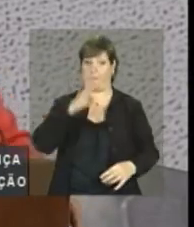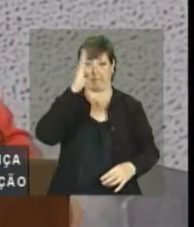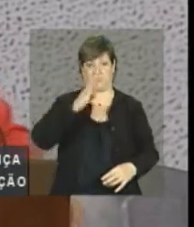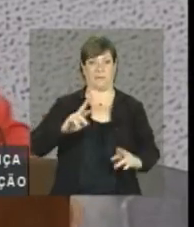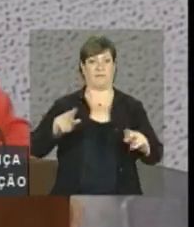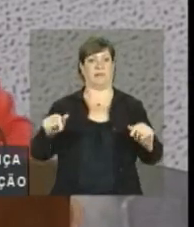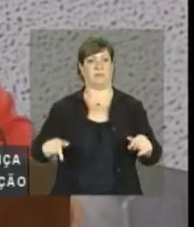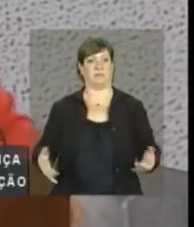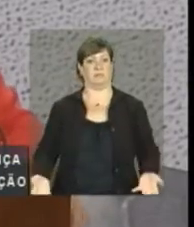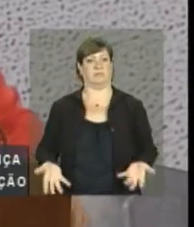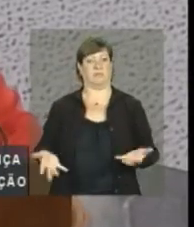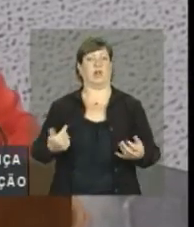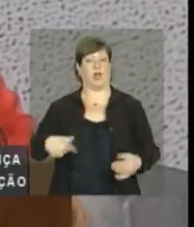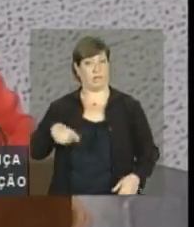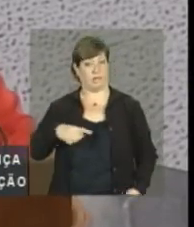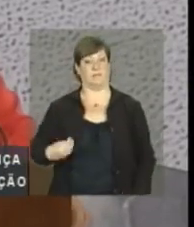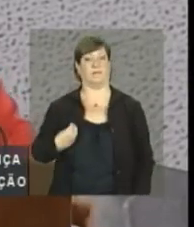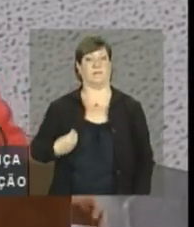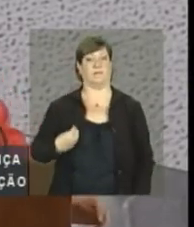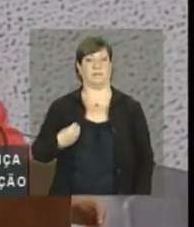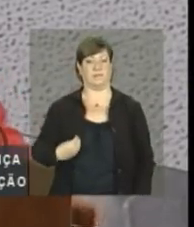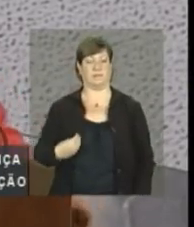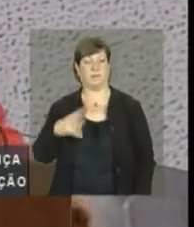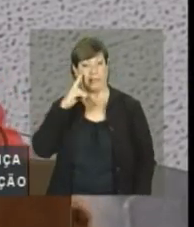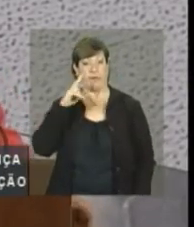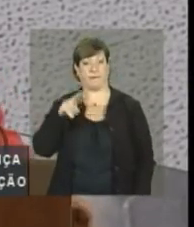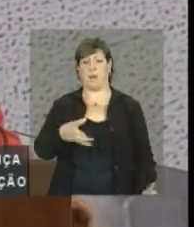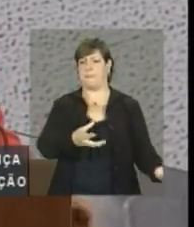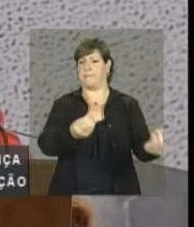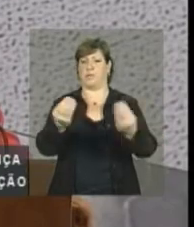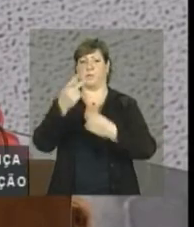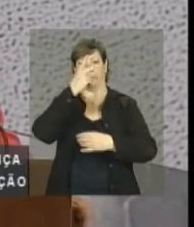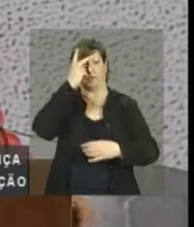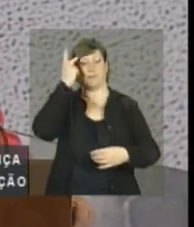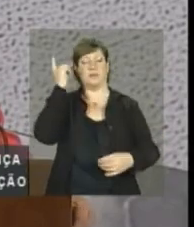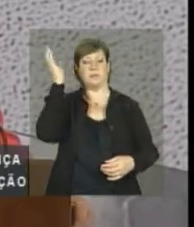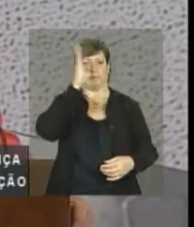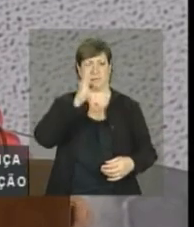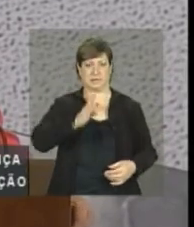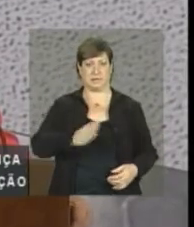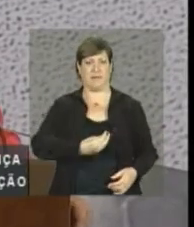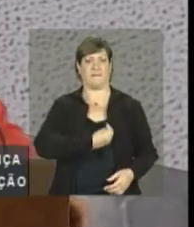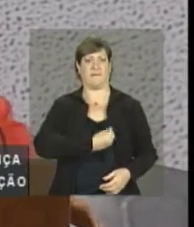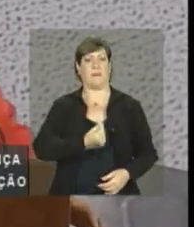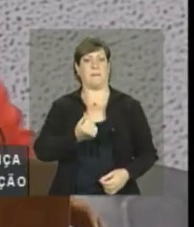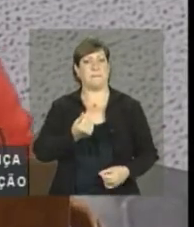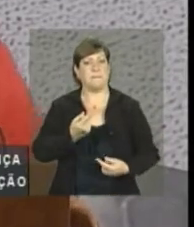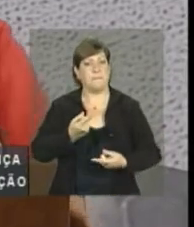vimos a ascensão de milhões de brasileiros a uma vida melhor.